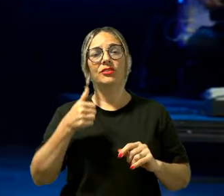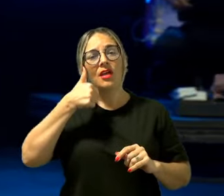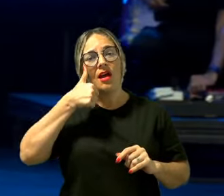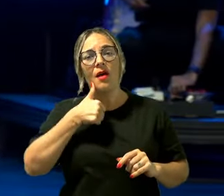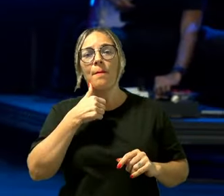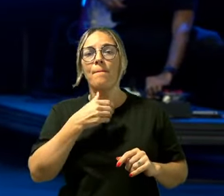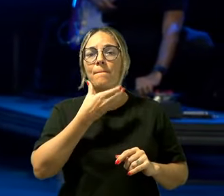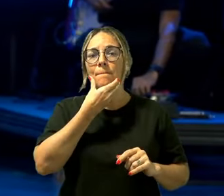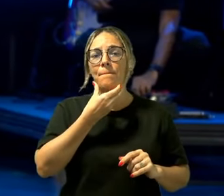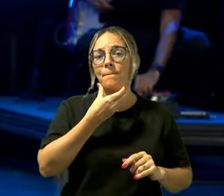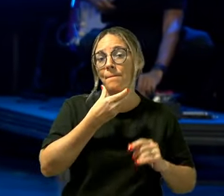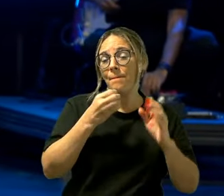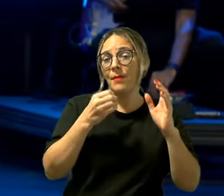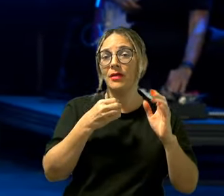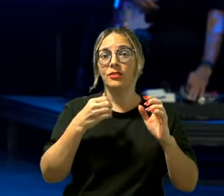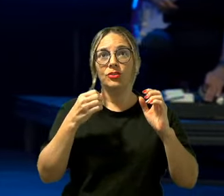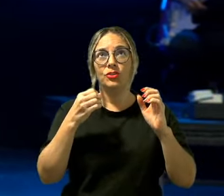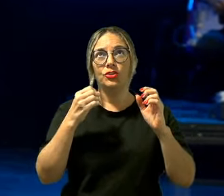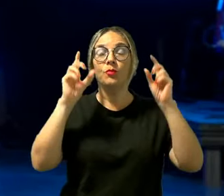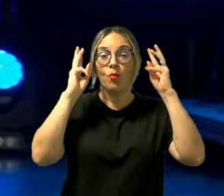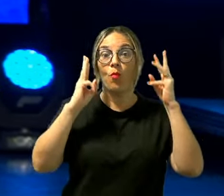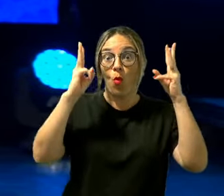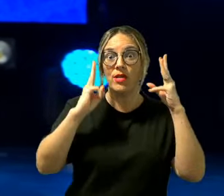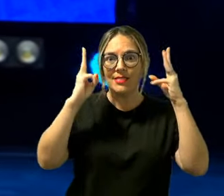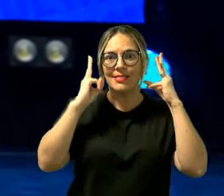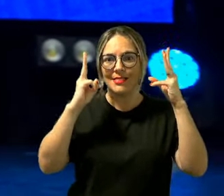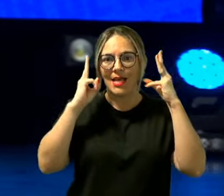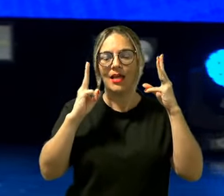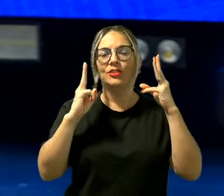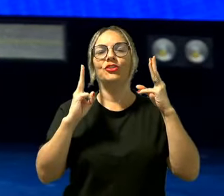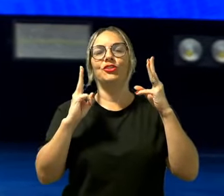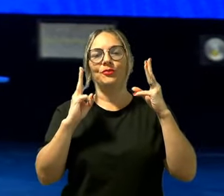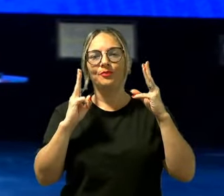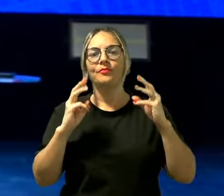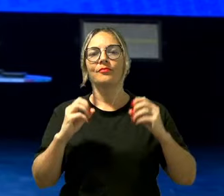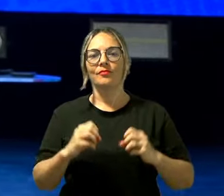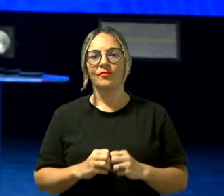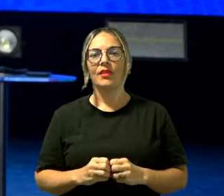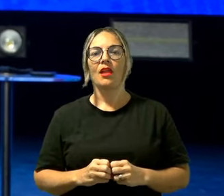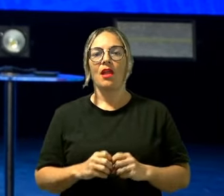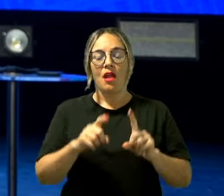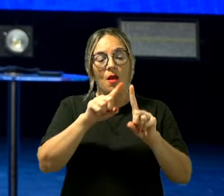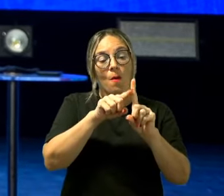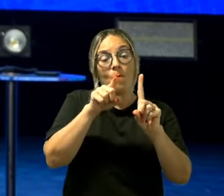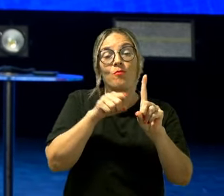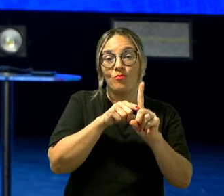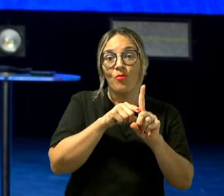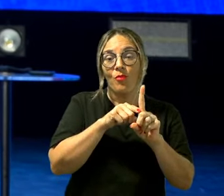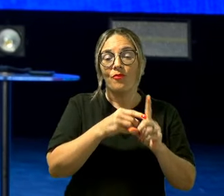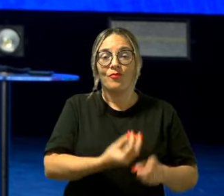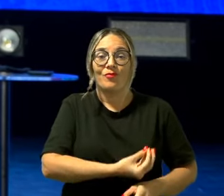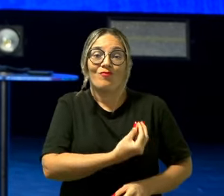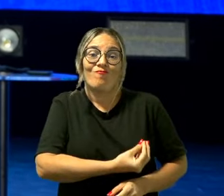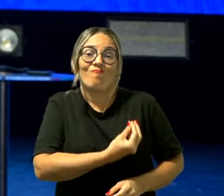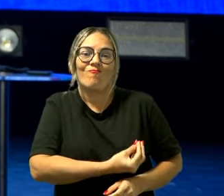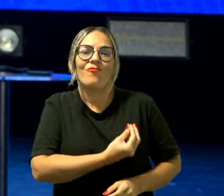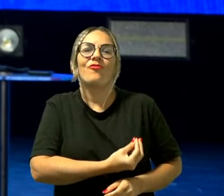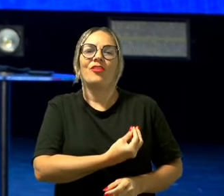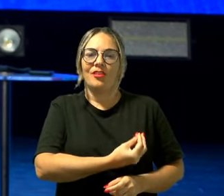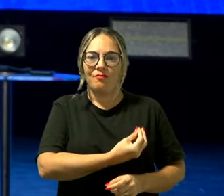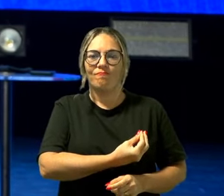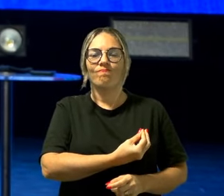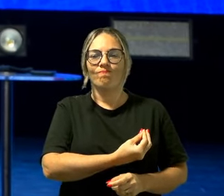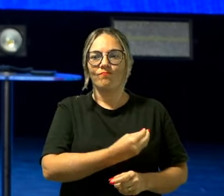consegue dormir à noite, porque ela está sacudindo, a criança está sacudindo ali, porque movimento está ligado à vida. Do lado de fora é